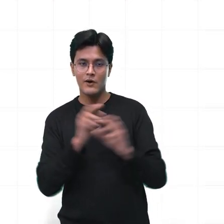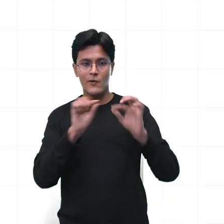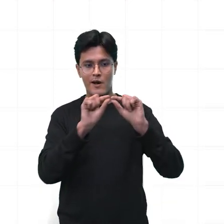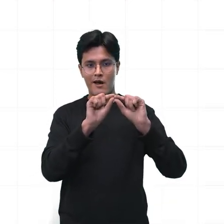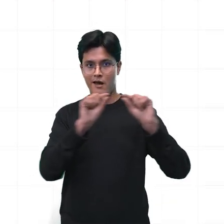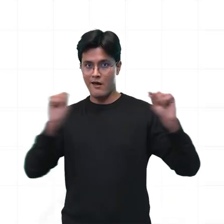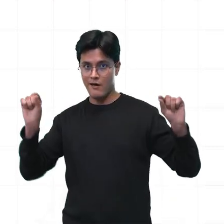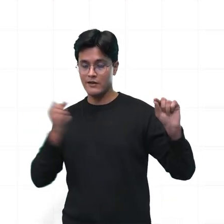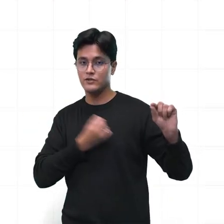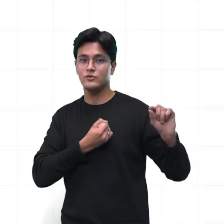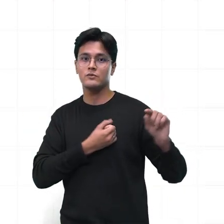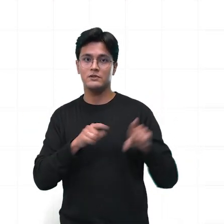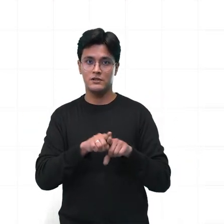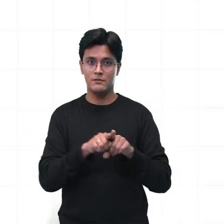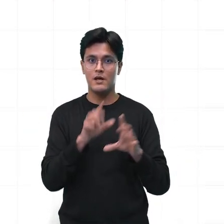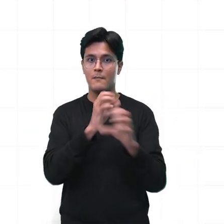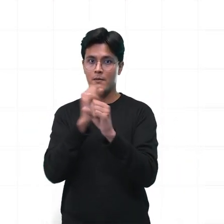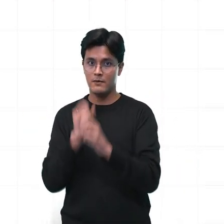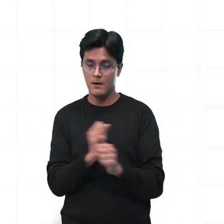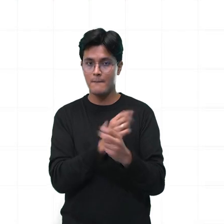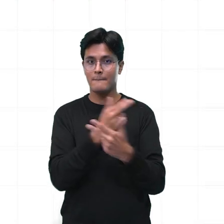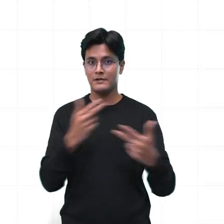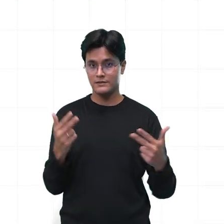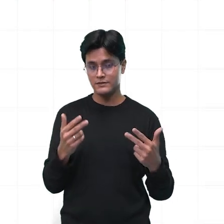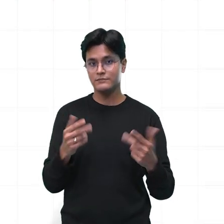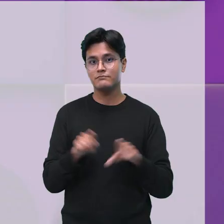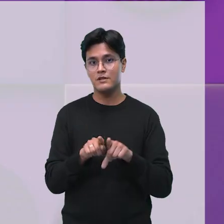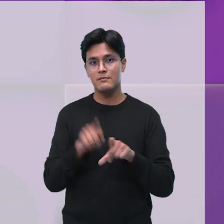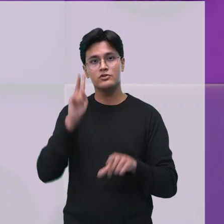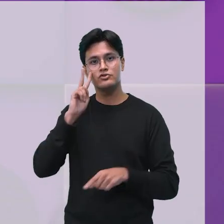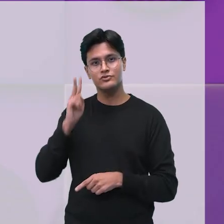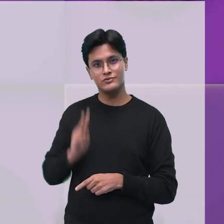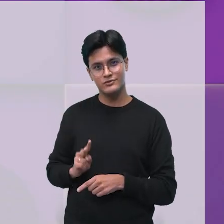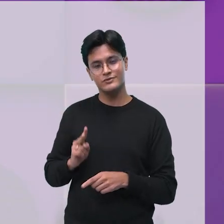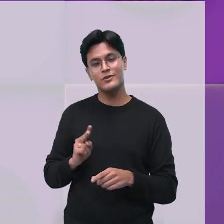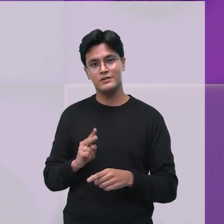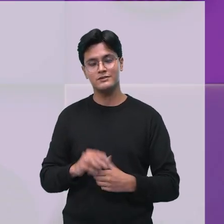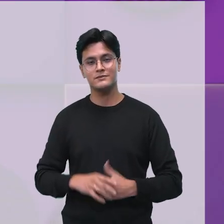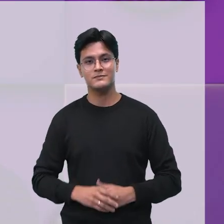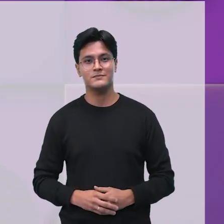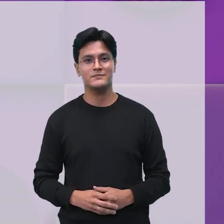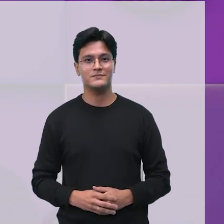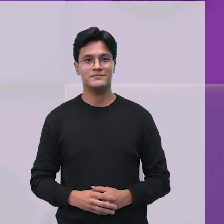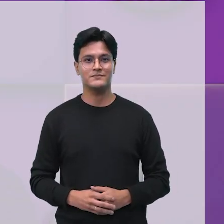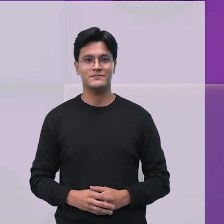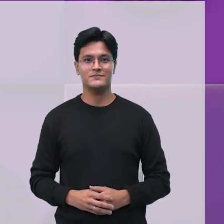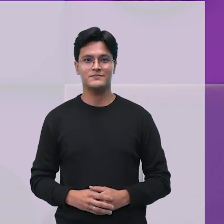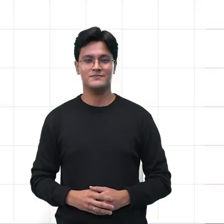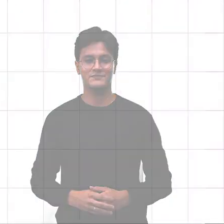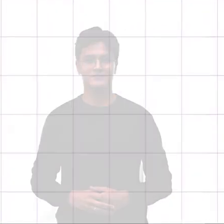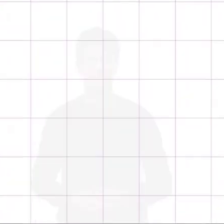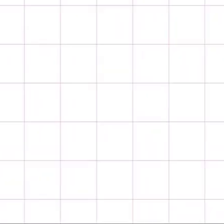E o detalhamento é história dos números inteiros. Então, vamos lá dar início à nossa aula.